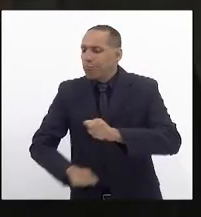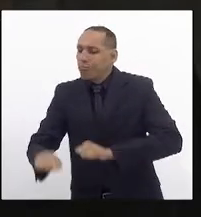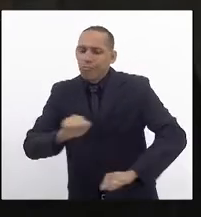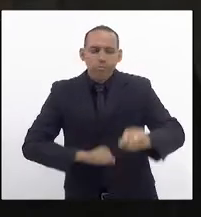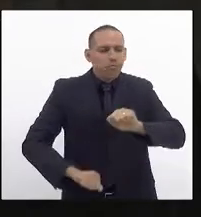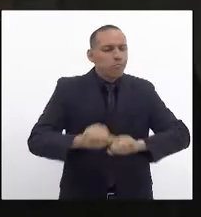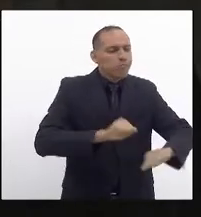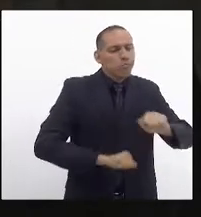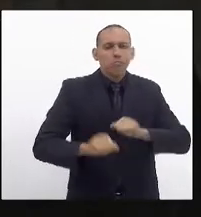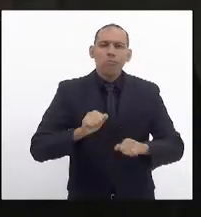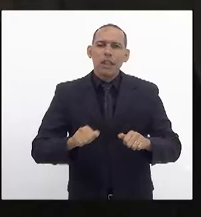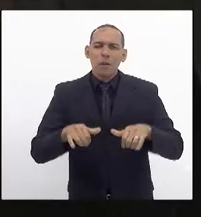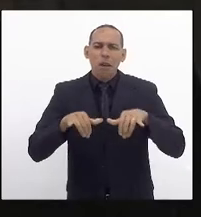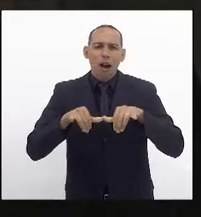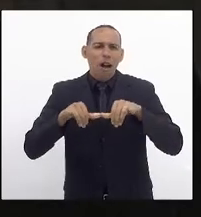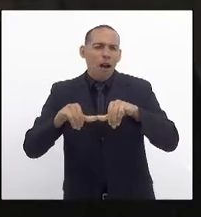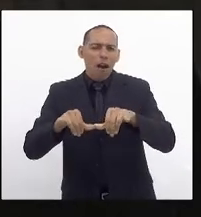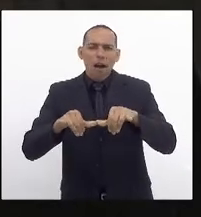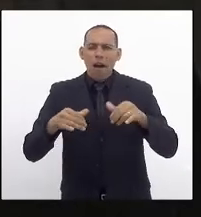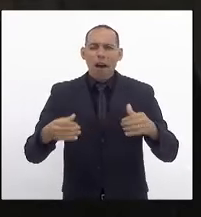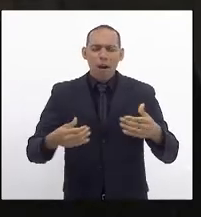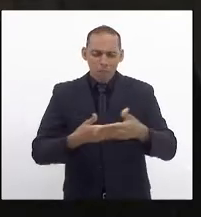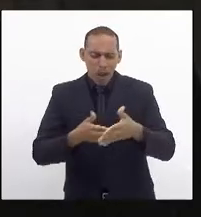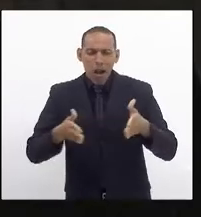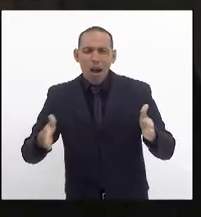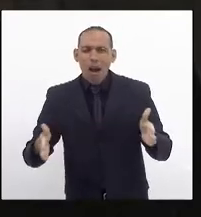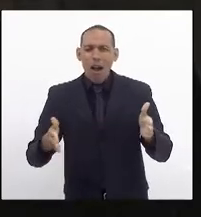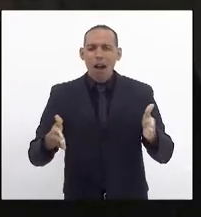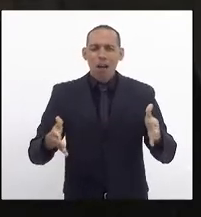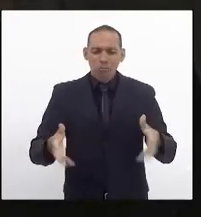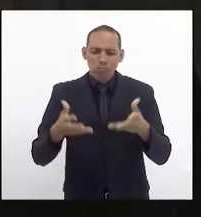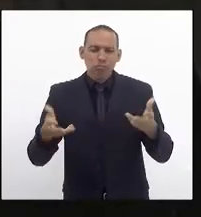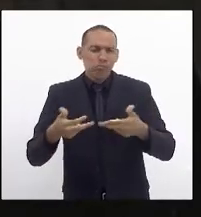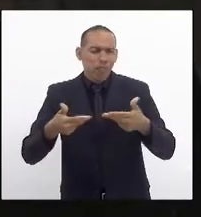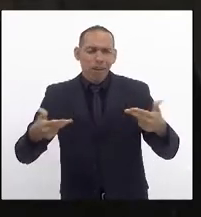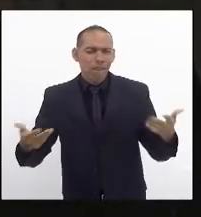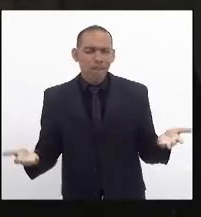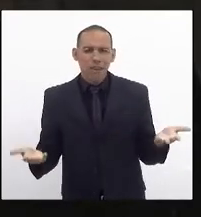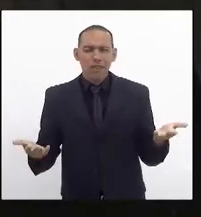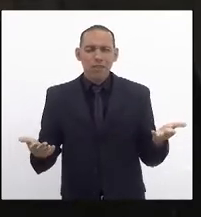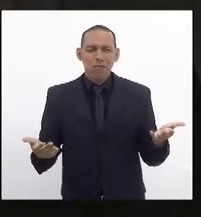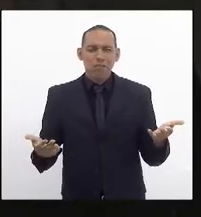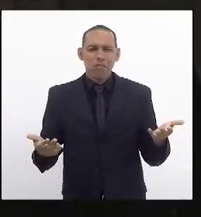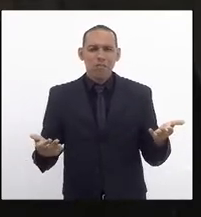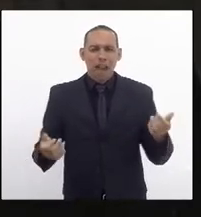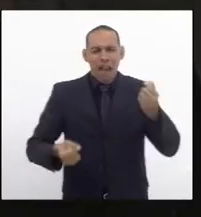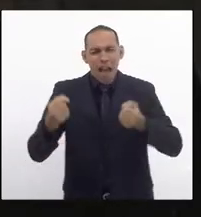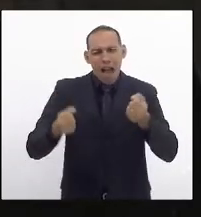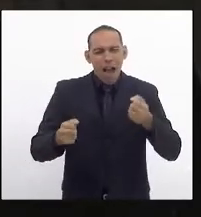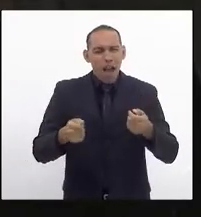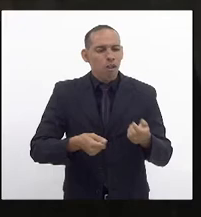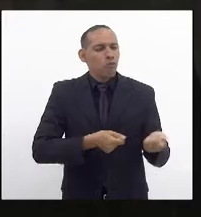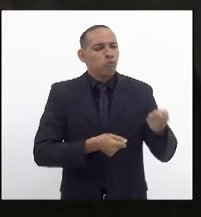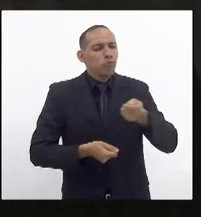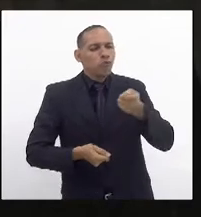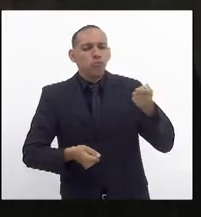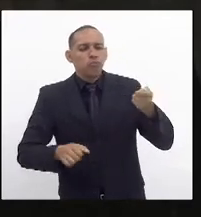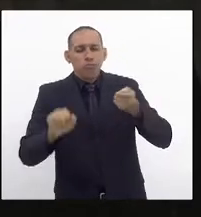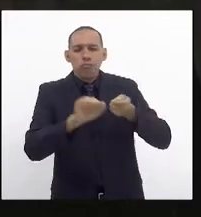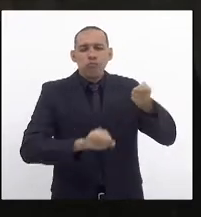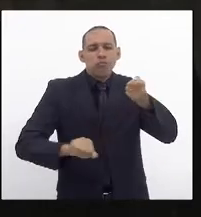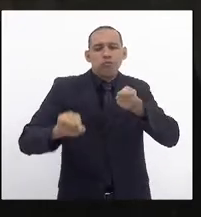nos mercados caixote surgiu de verdura aí e aí por diante lavar carro começa a água aqui é uma coisa